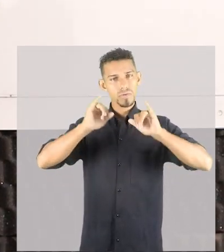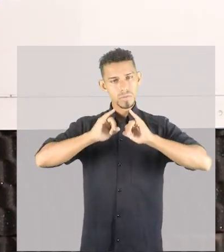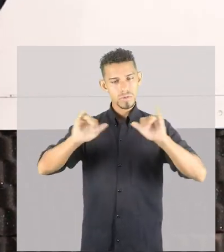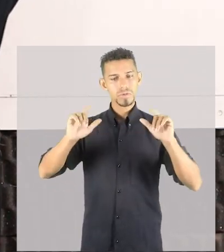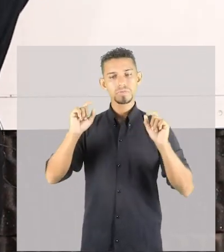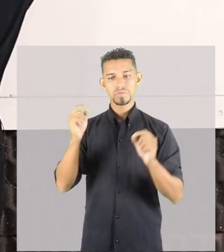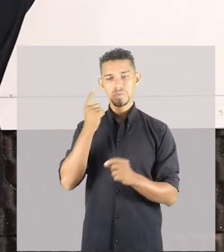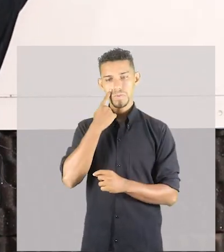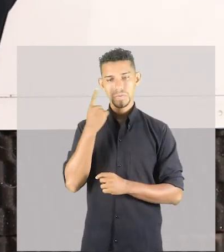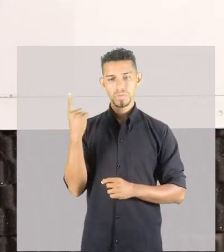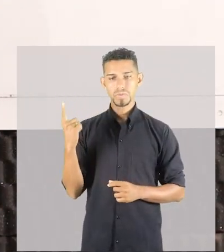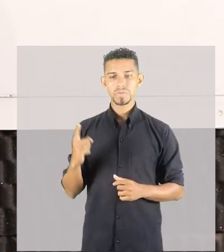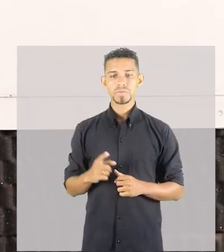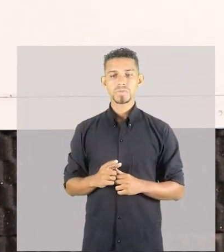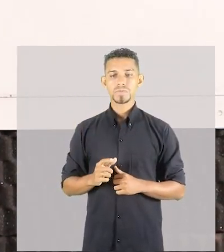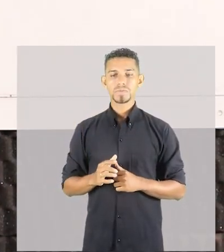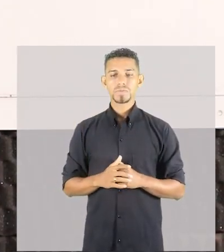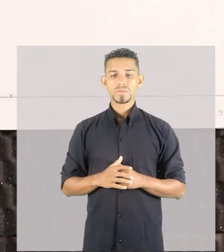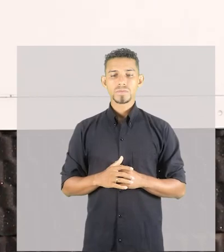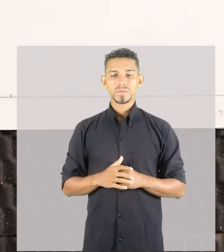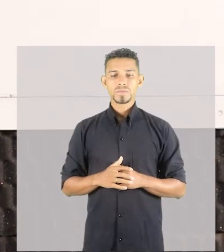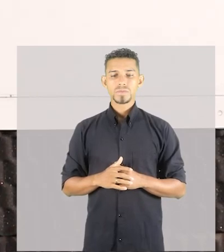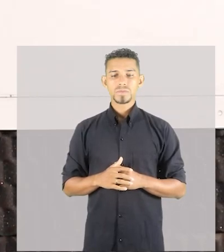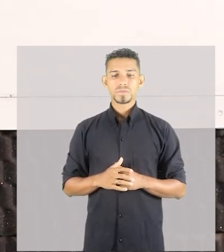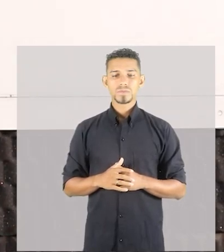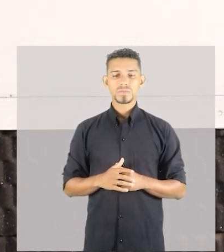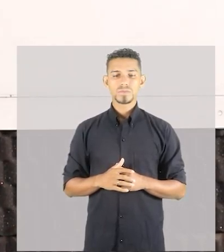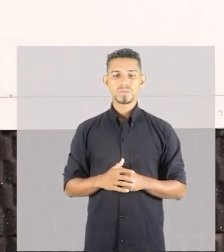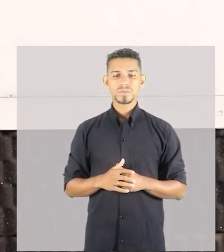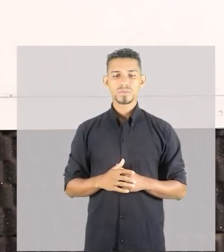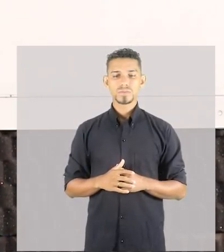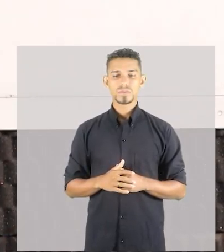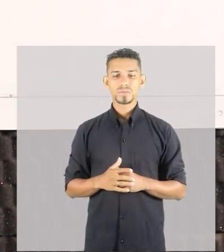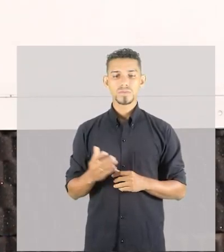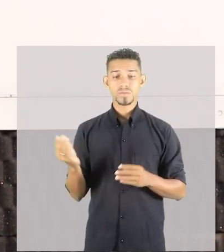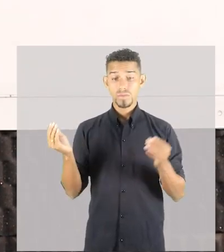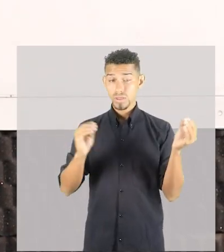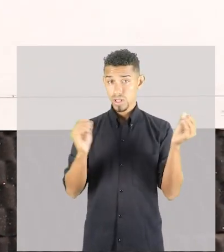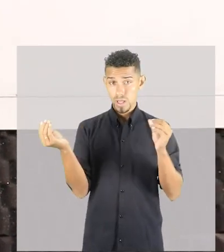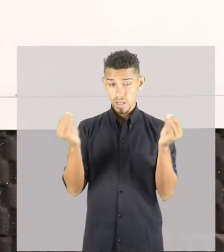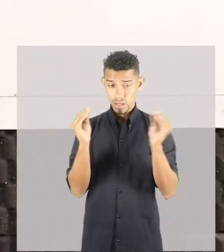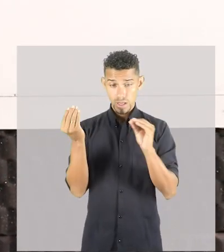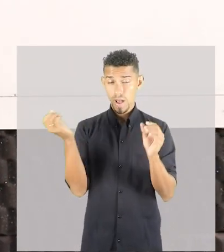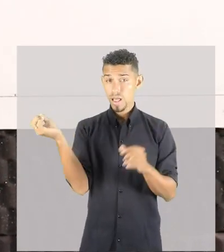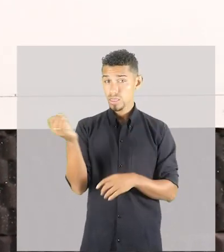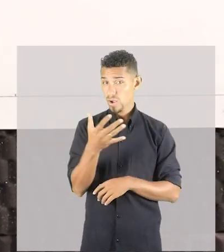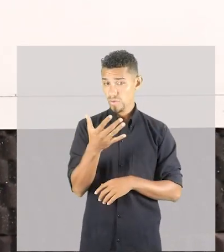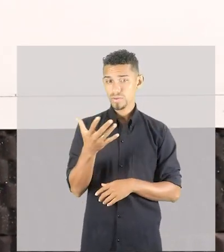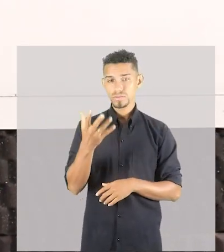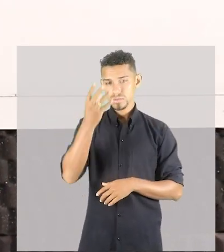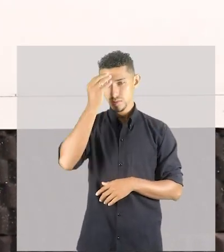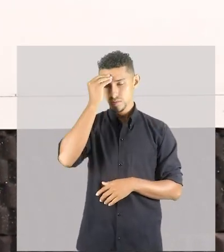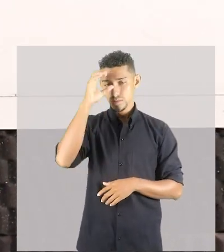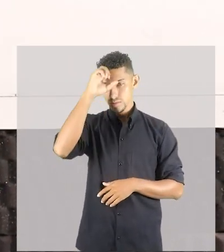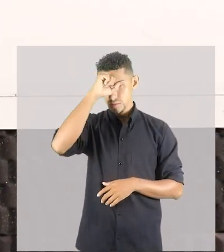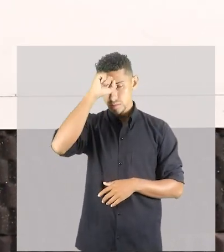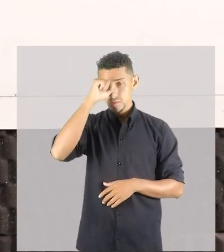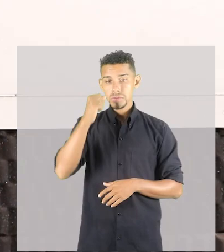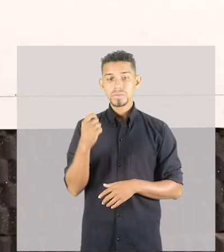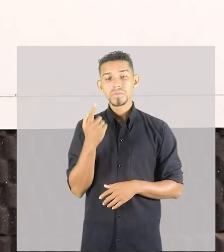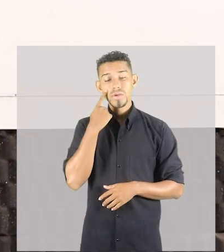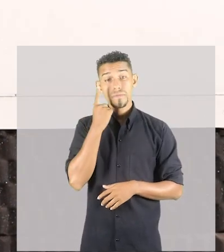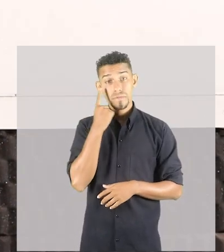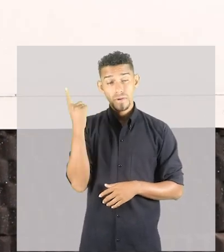informações aqui, tá? E colocar uma nova informação pra gente, certo? Então, como lá